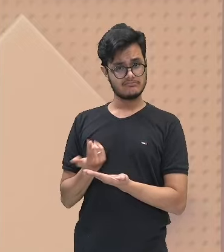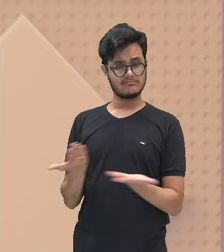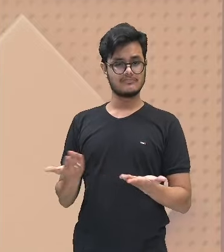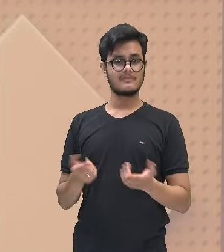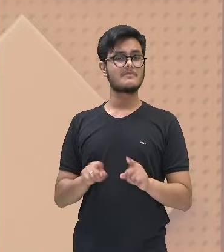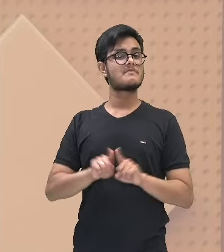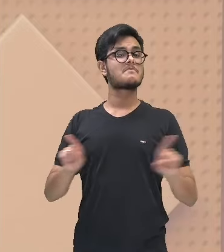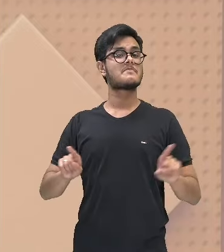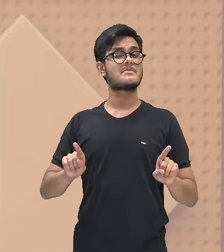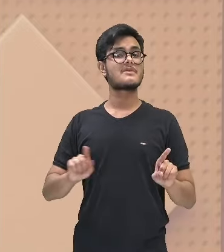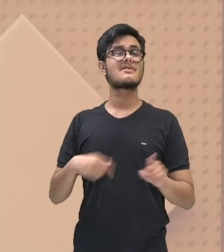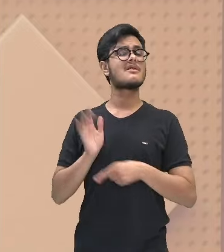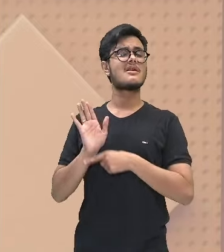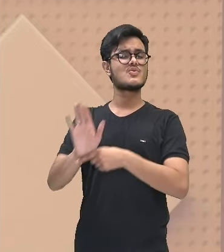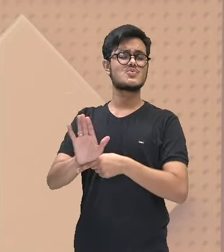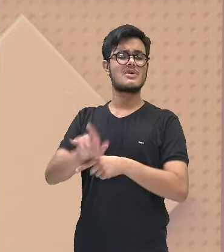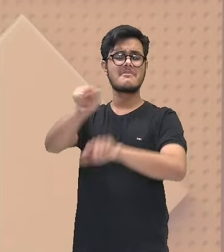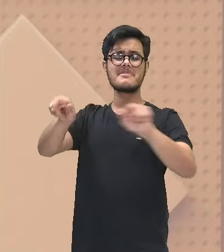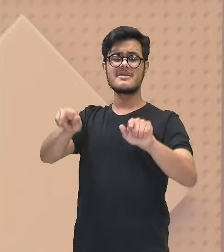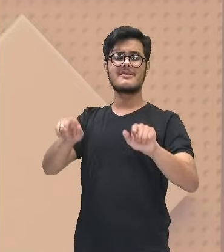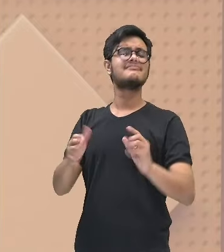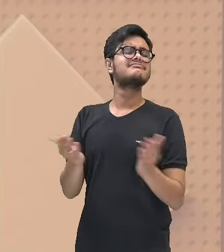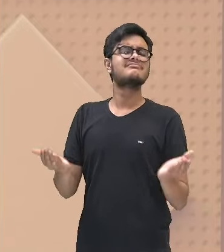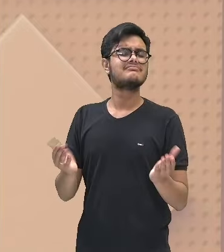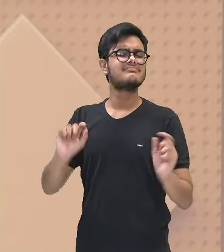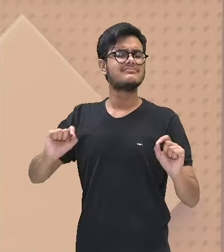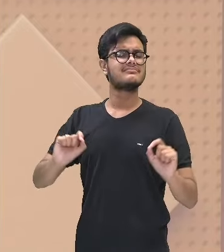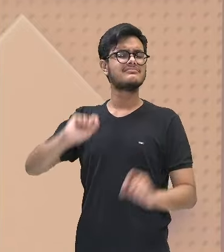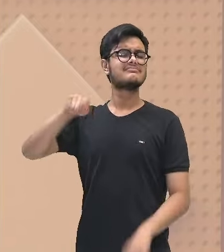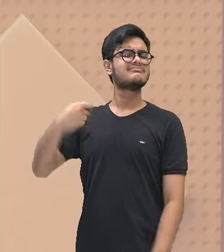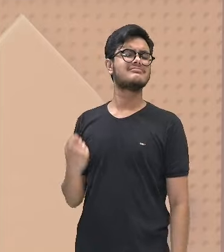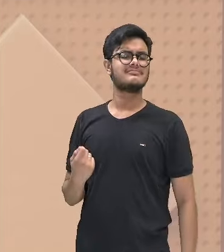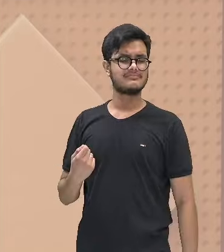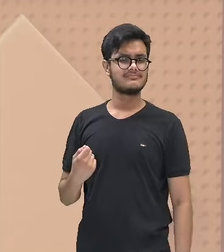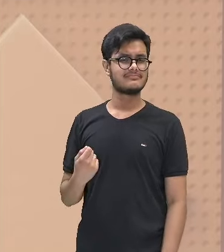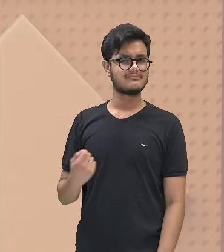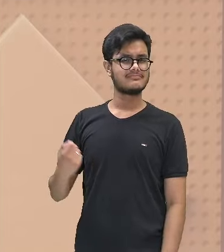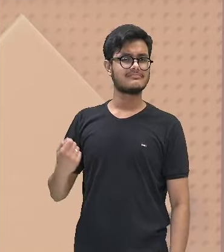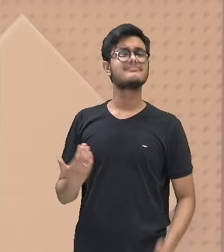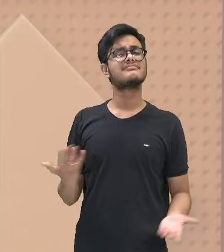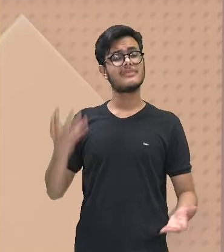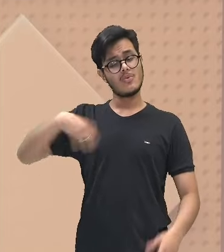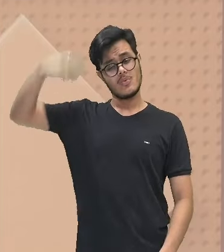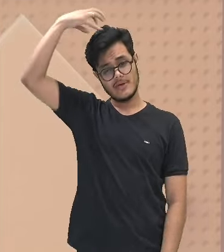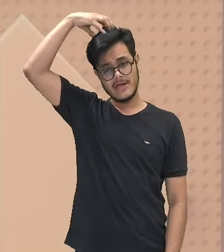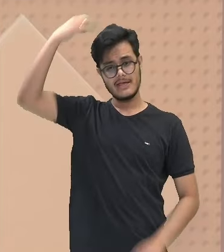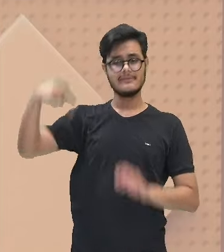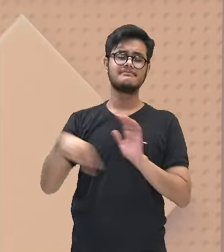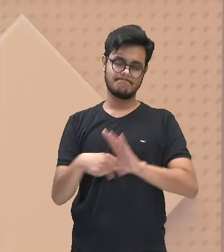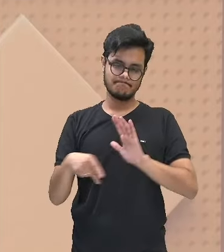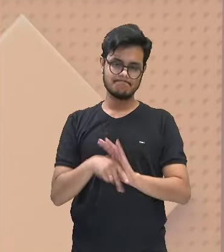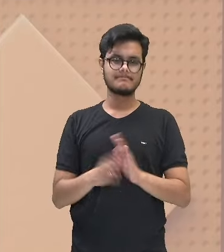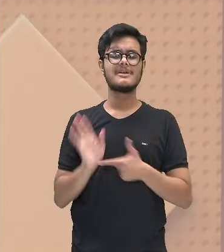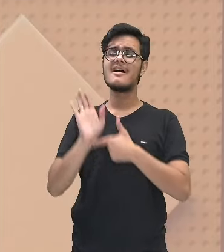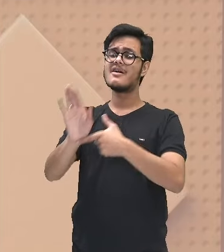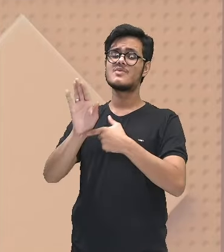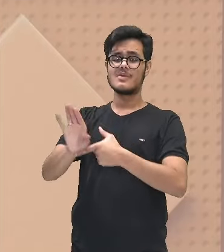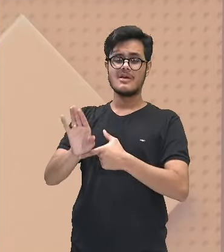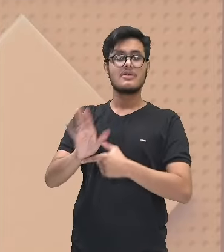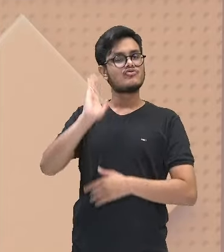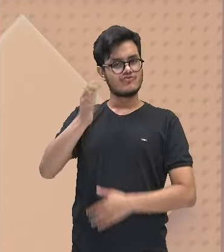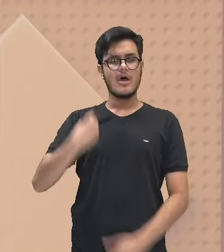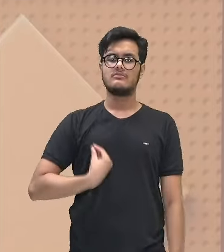adivinhem quem vai ajudar essa burguesia a ascender? Vai ser justamente os reis, né? Eles já estavam presentes